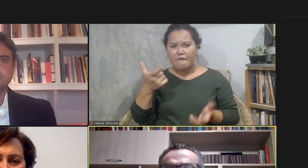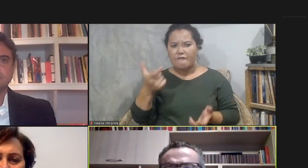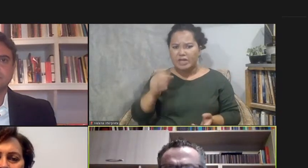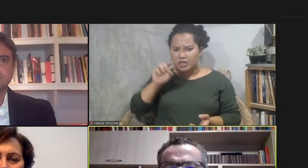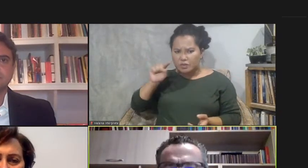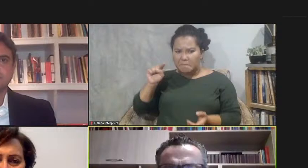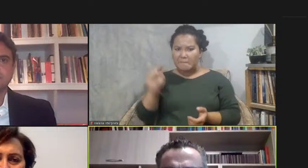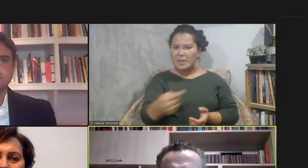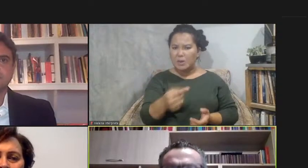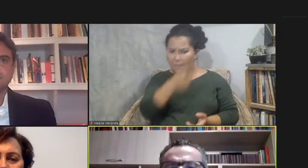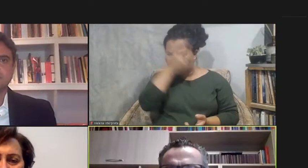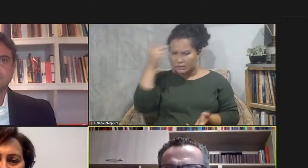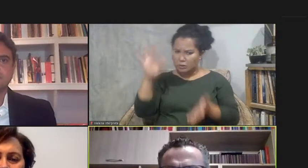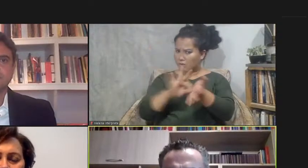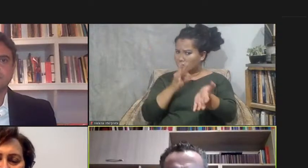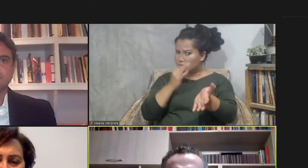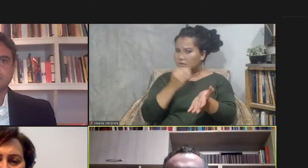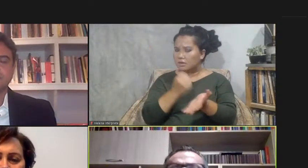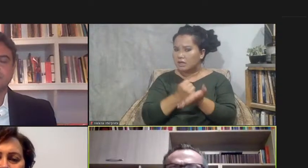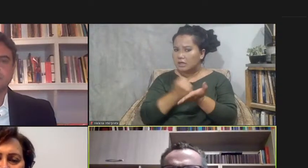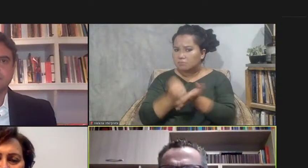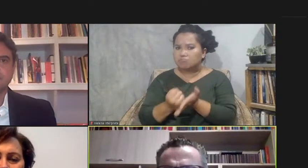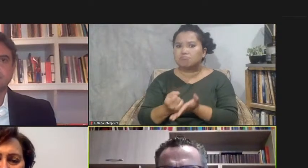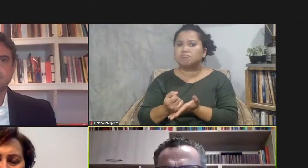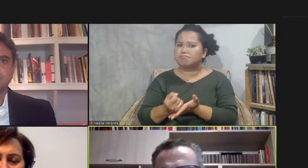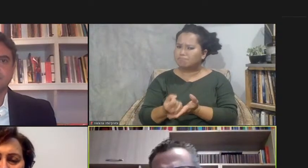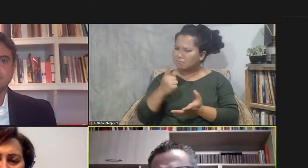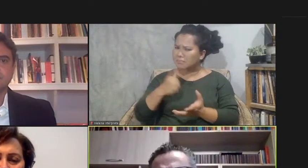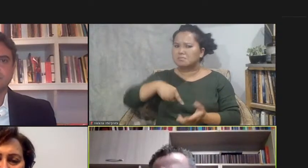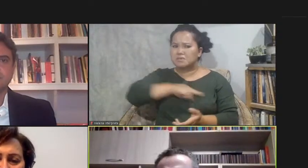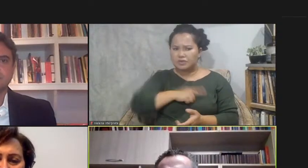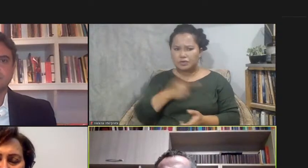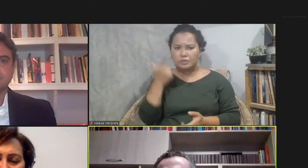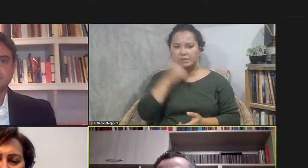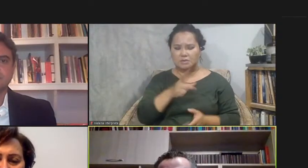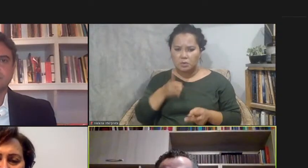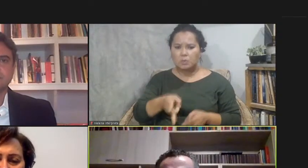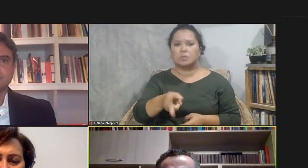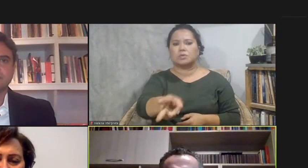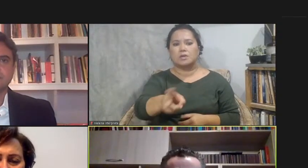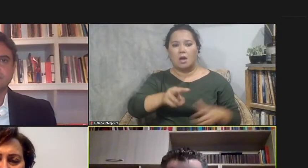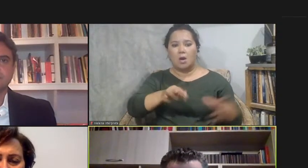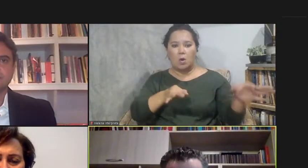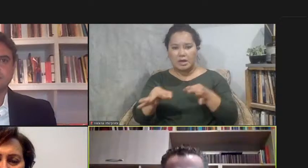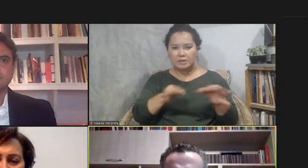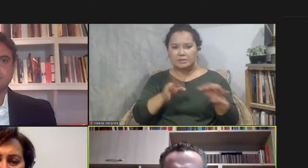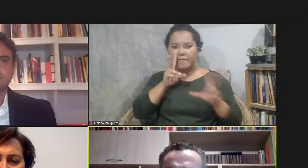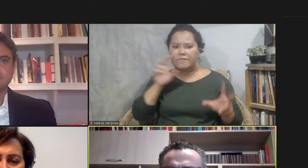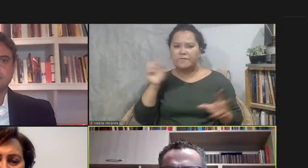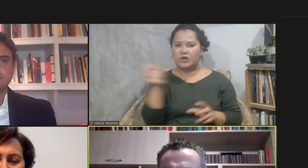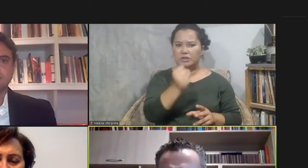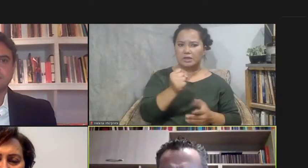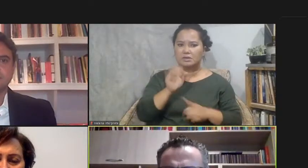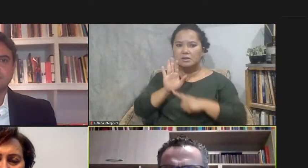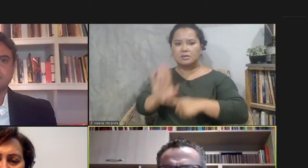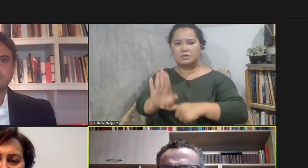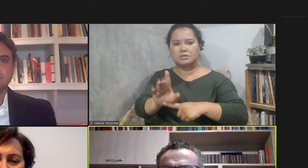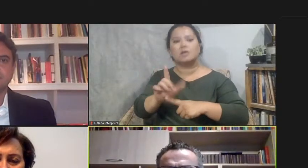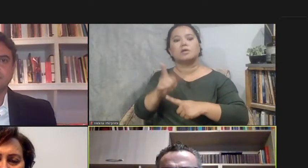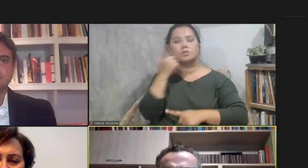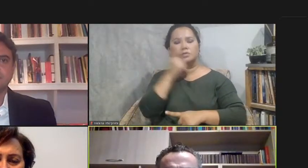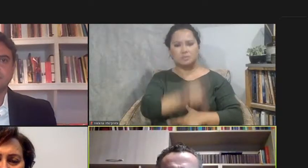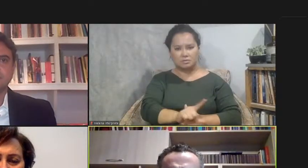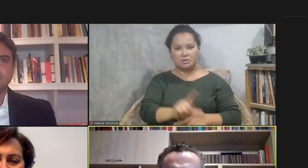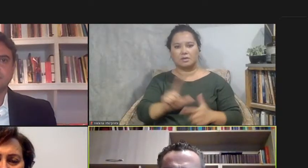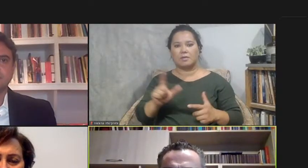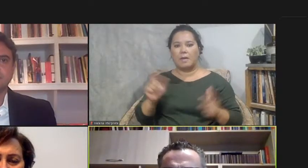trás, organizando, fortalecendo, contribuindo para tornar isso possível. Então, reafirmo aqui o que a professora Olga